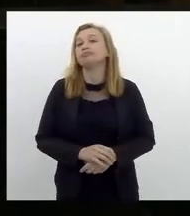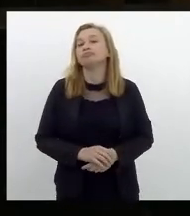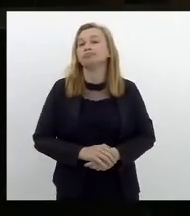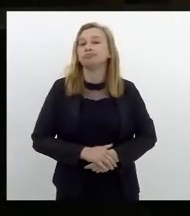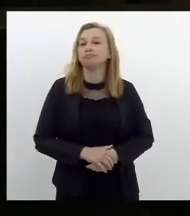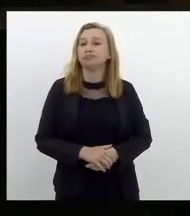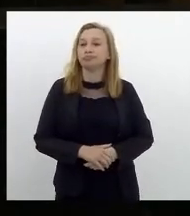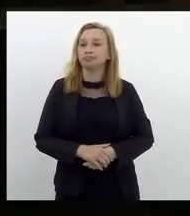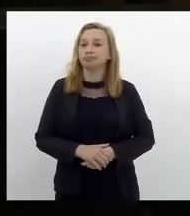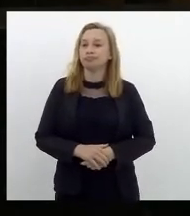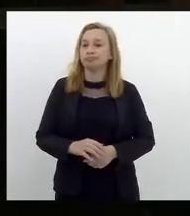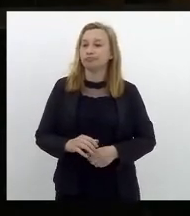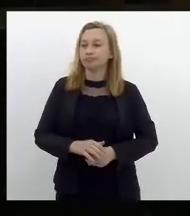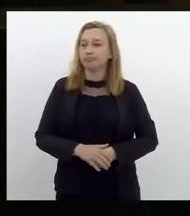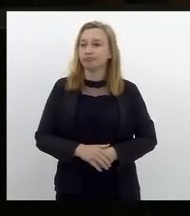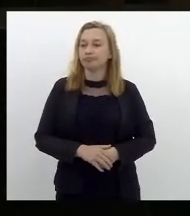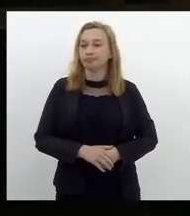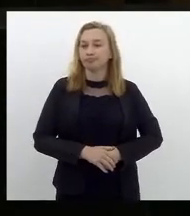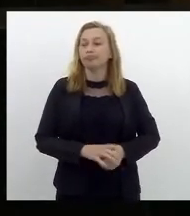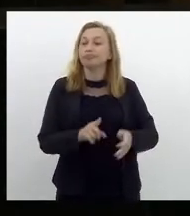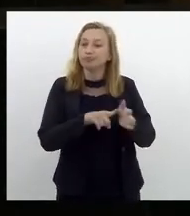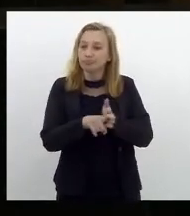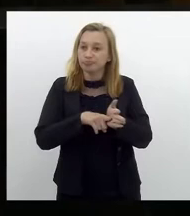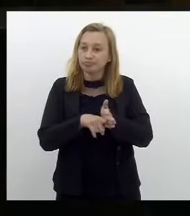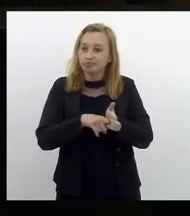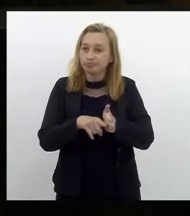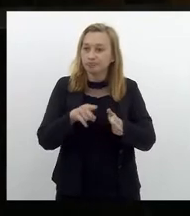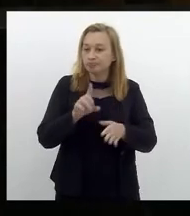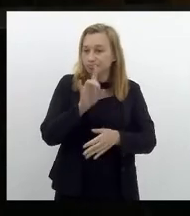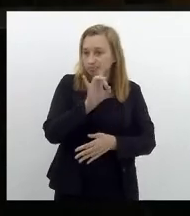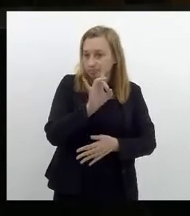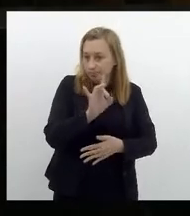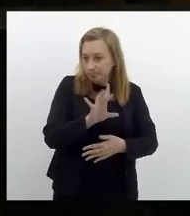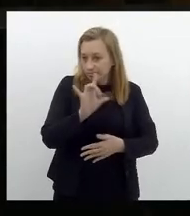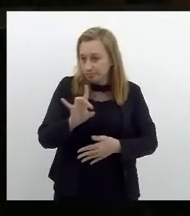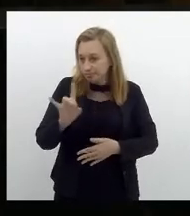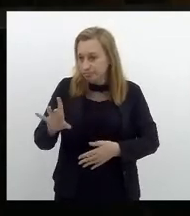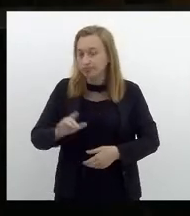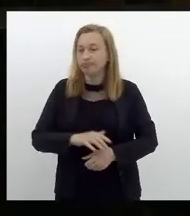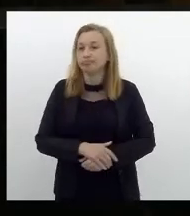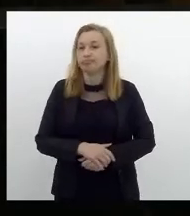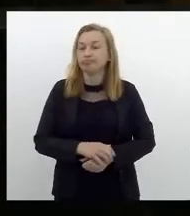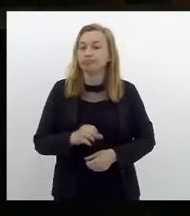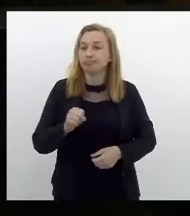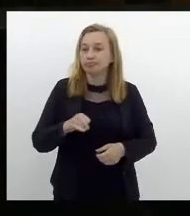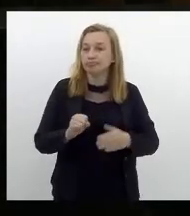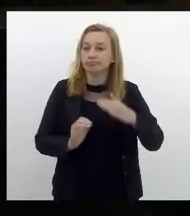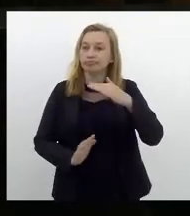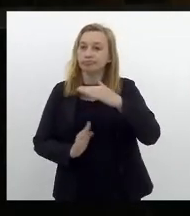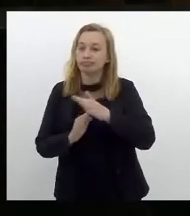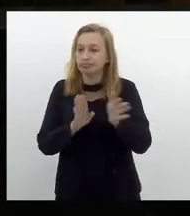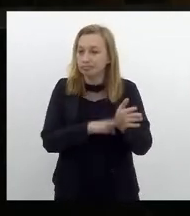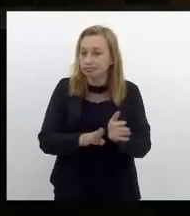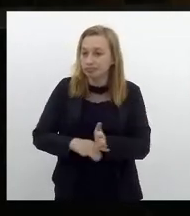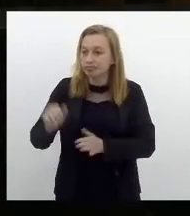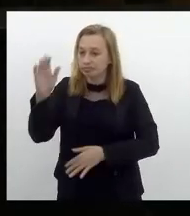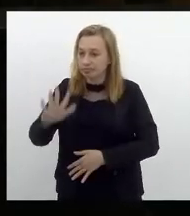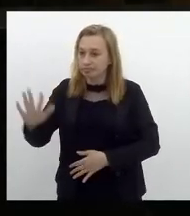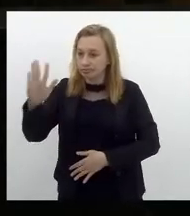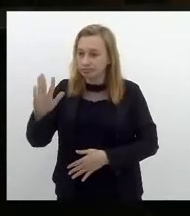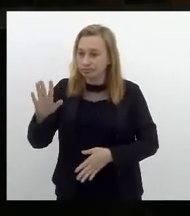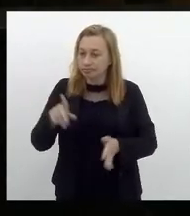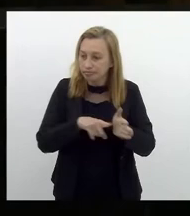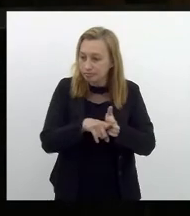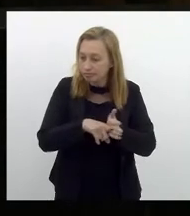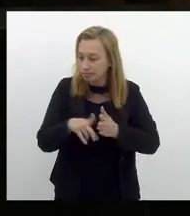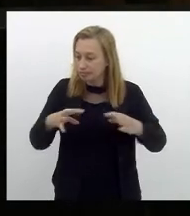regime fique fiscalizando cada poder de per si. Se o teto é geral, ele vai fiscalizar o teto